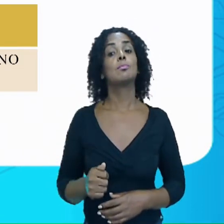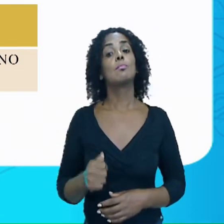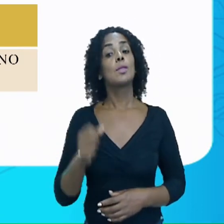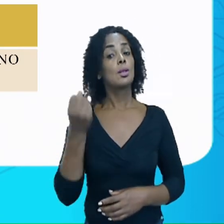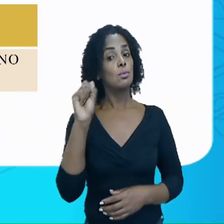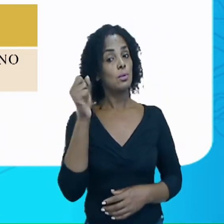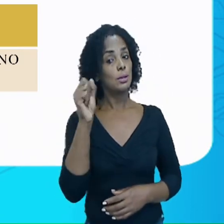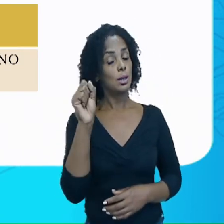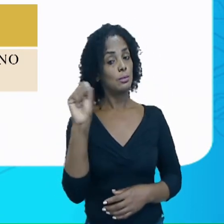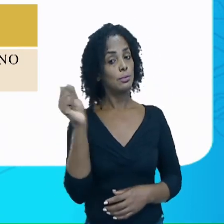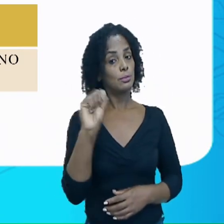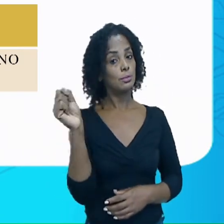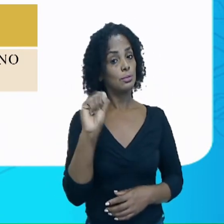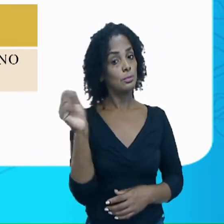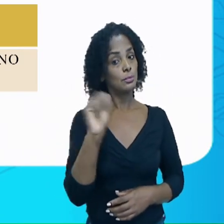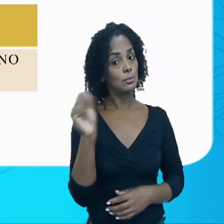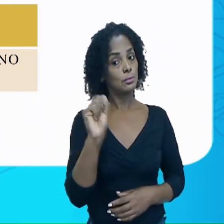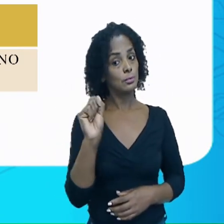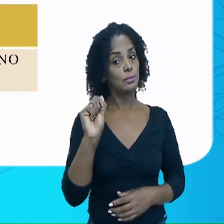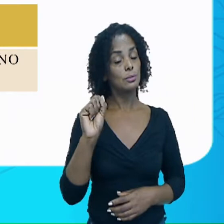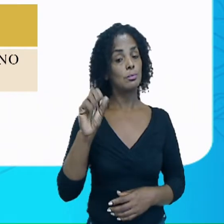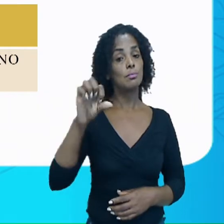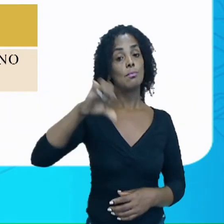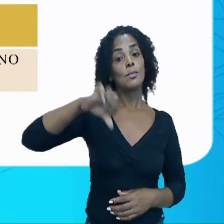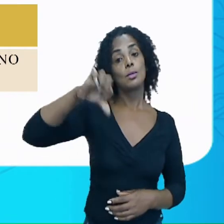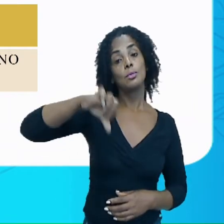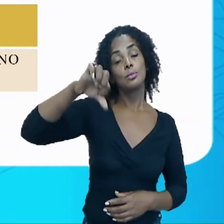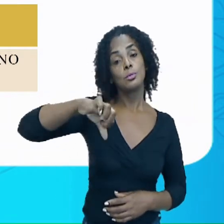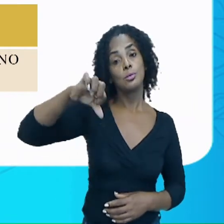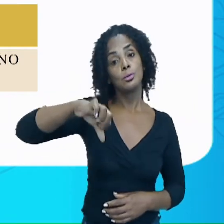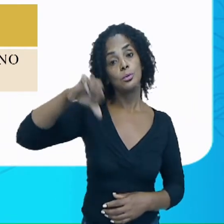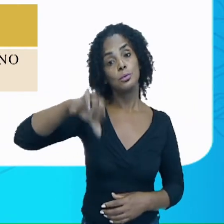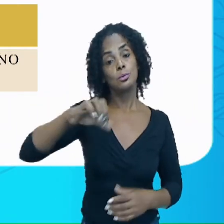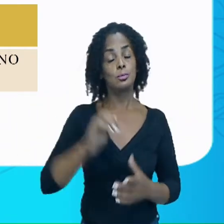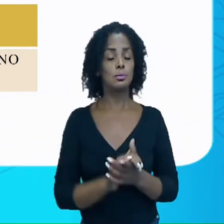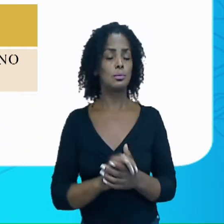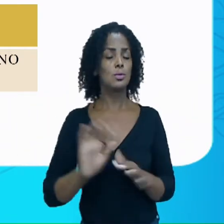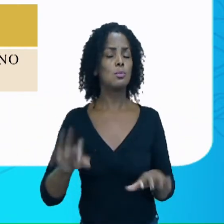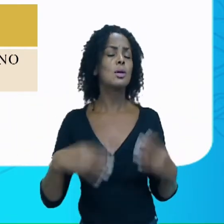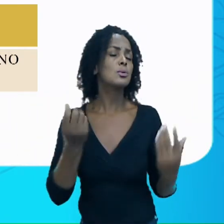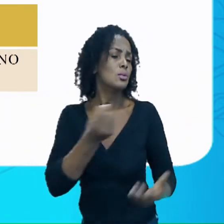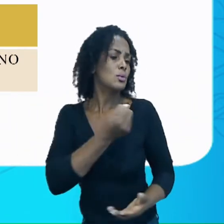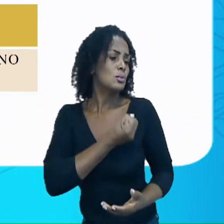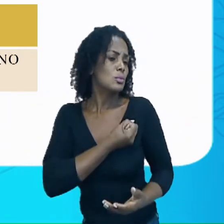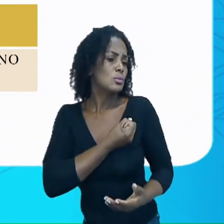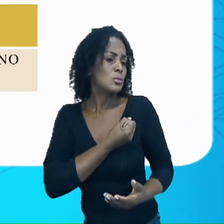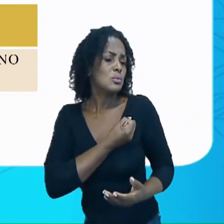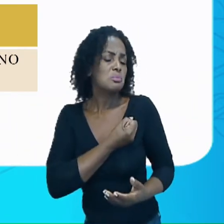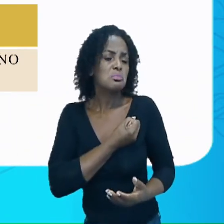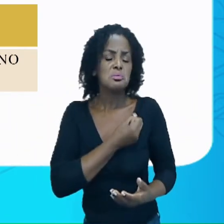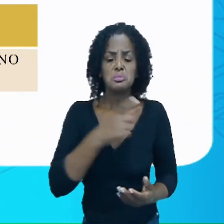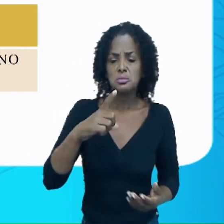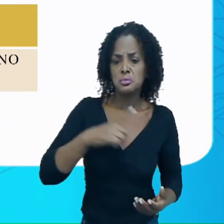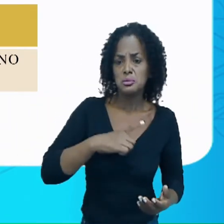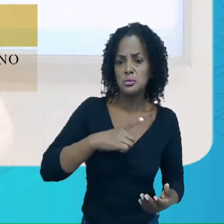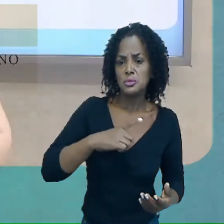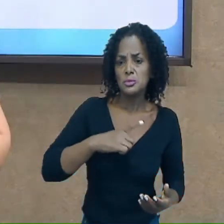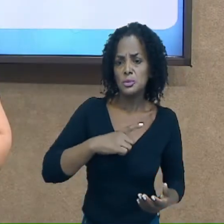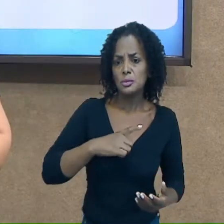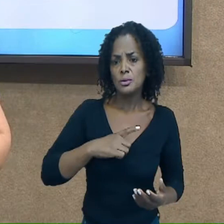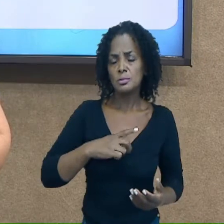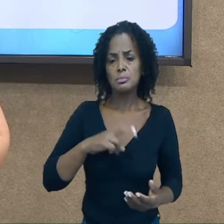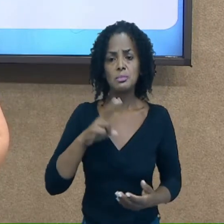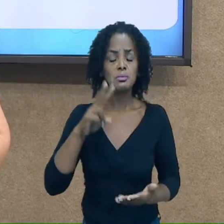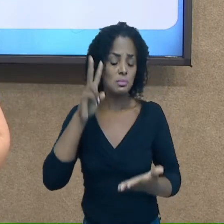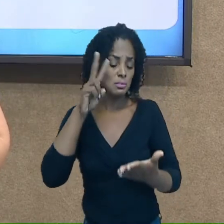o 8, oitavo e o 9, nono. Então, quando os números embaixo estiver, o que é que nós vamos fazer?